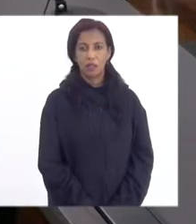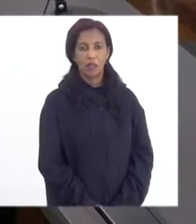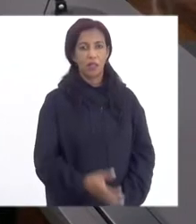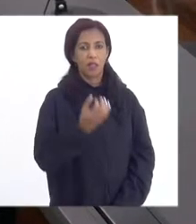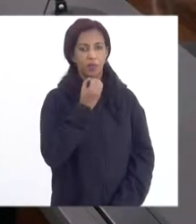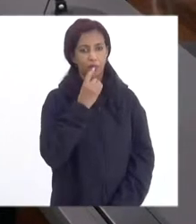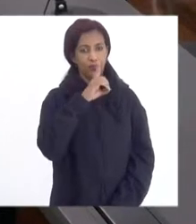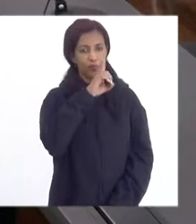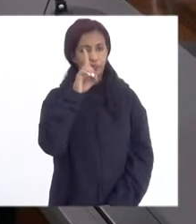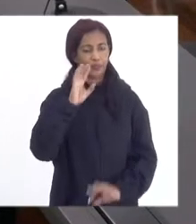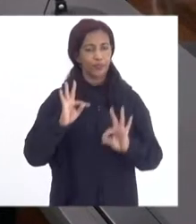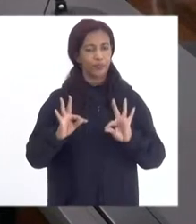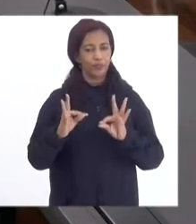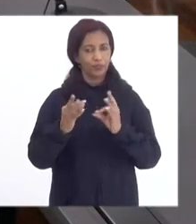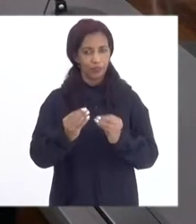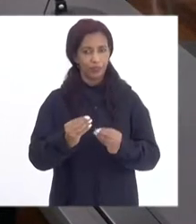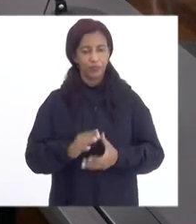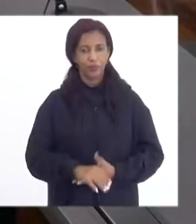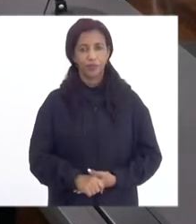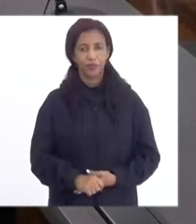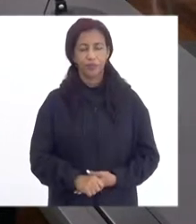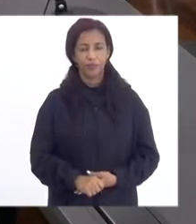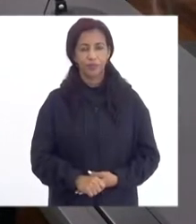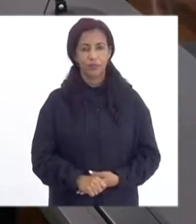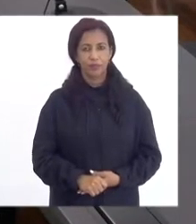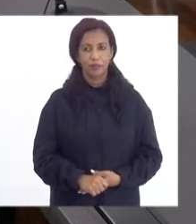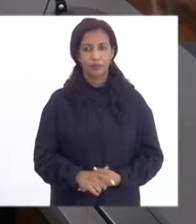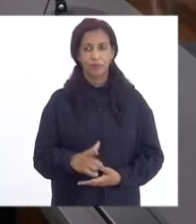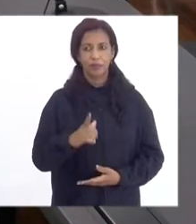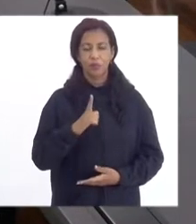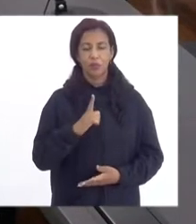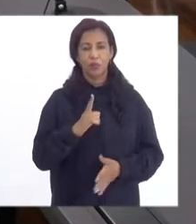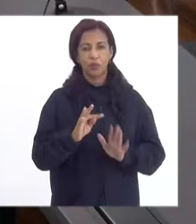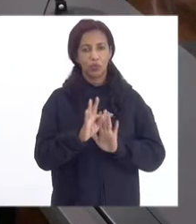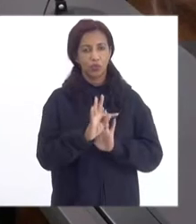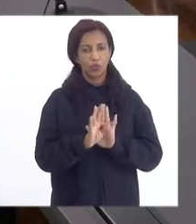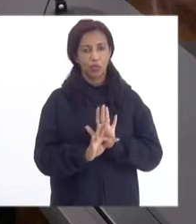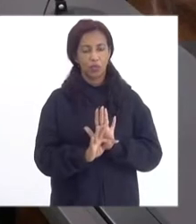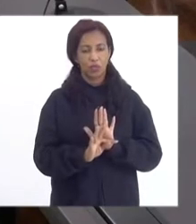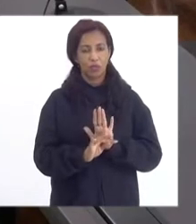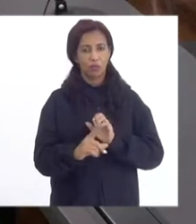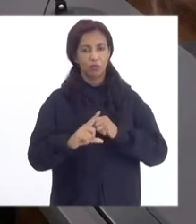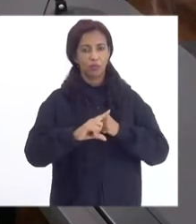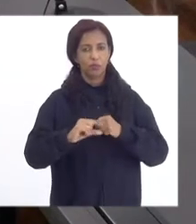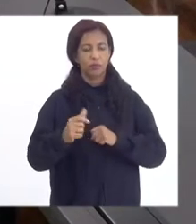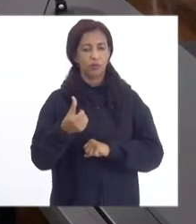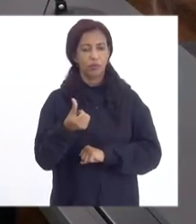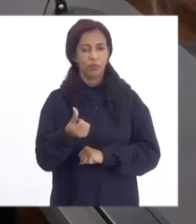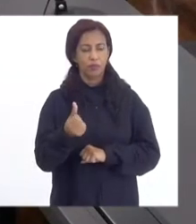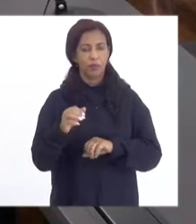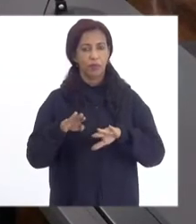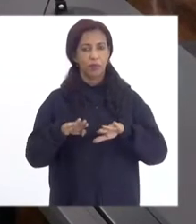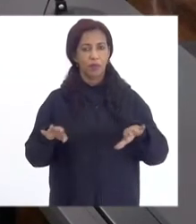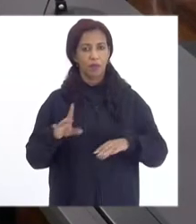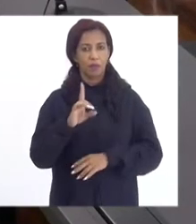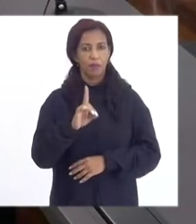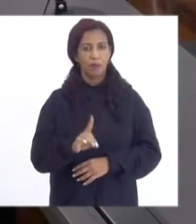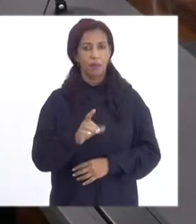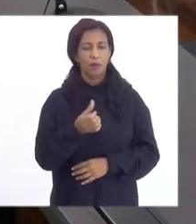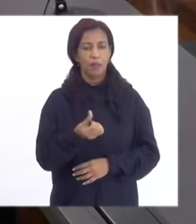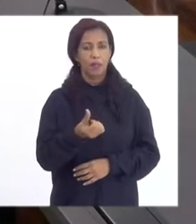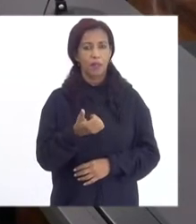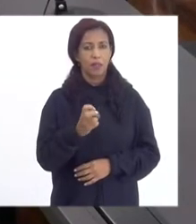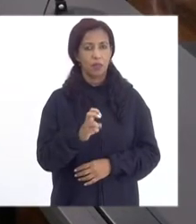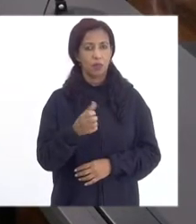Bom dia a todas e a todos. Os termos do artigo 6º do ato da mesa diretora número